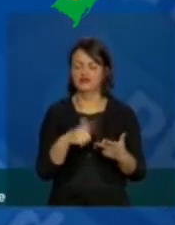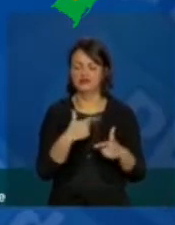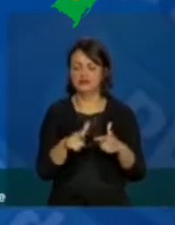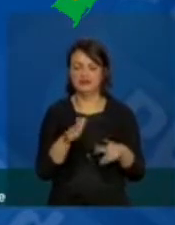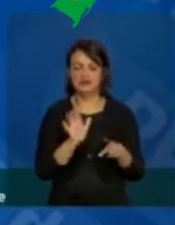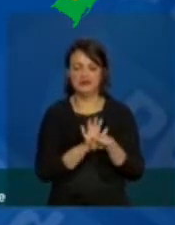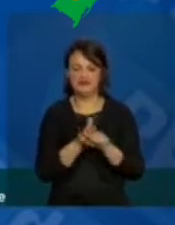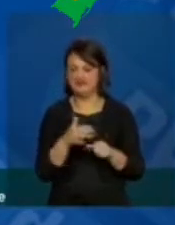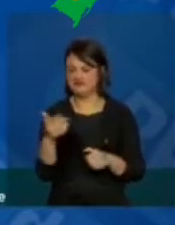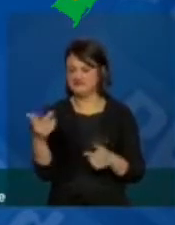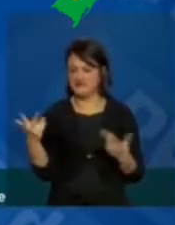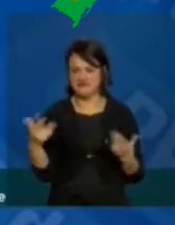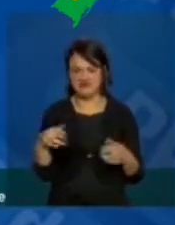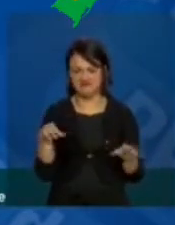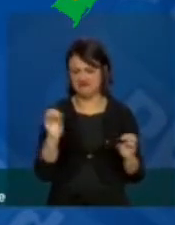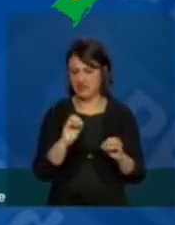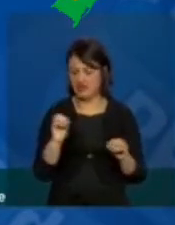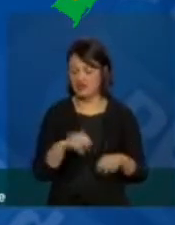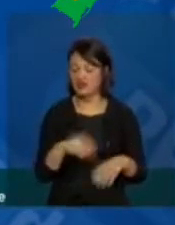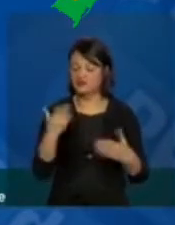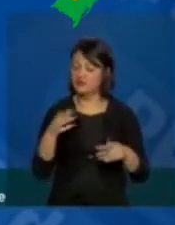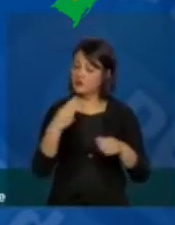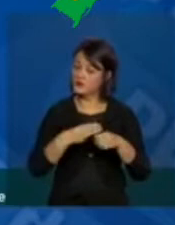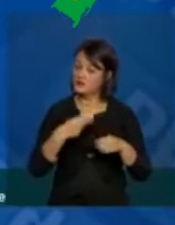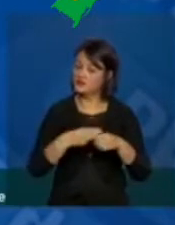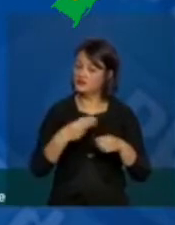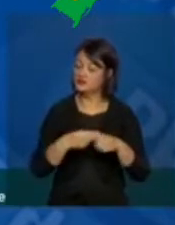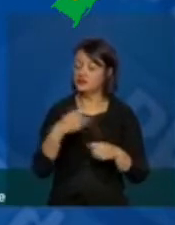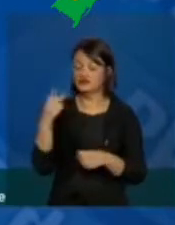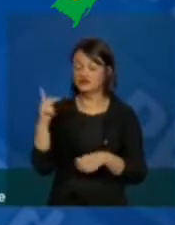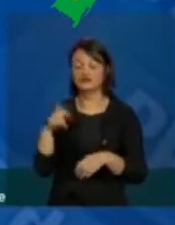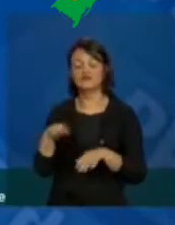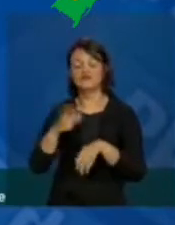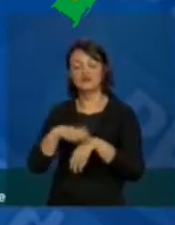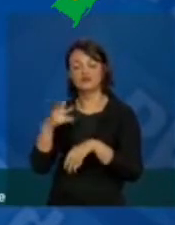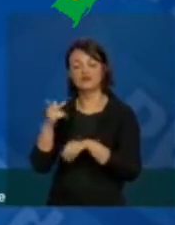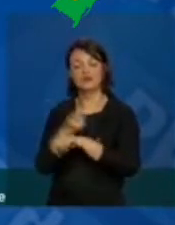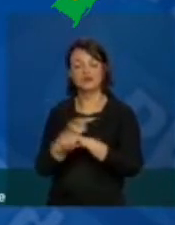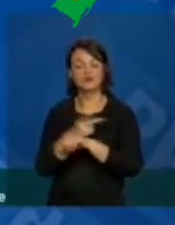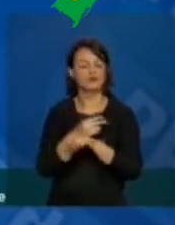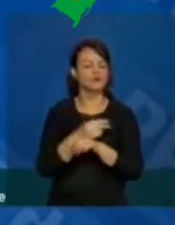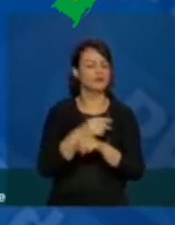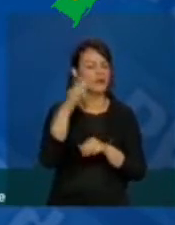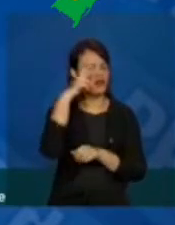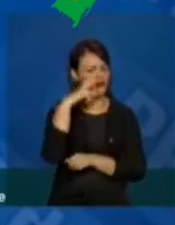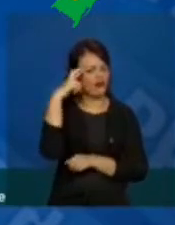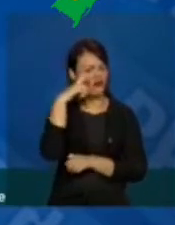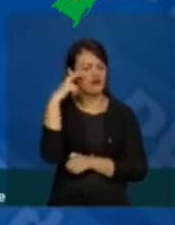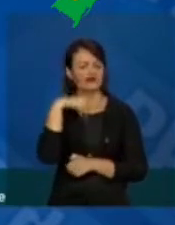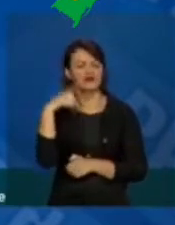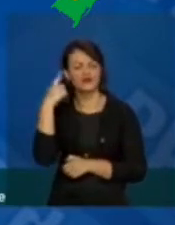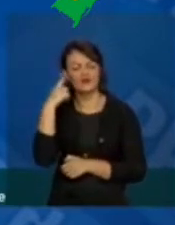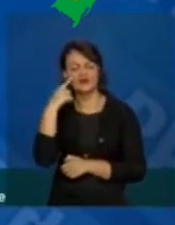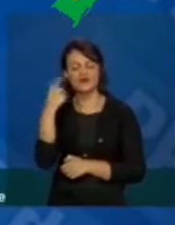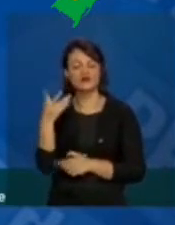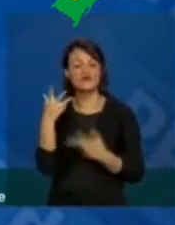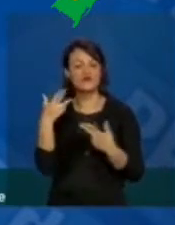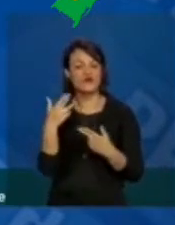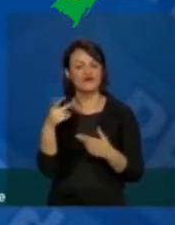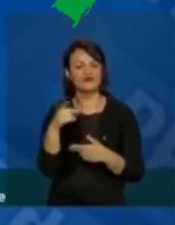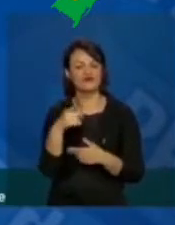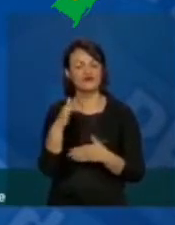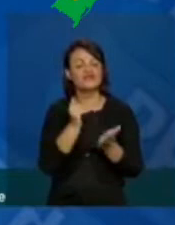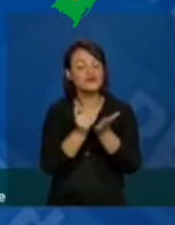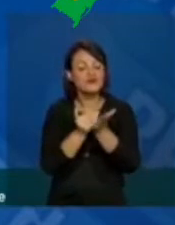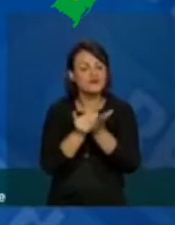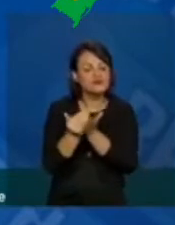Covid. Nessas situações, o município tem que fazer a busca ativa, tem que monitorar, assim como aqueles que estavam começando